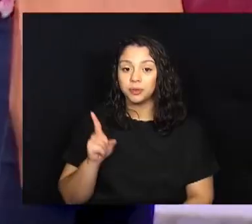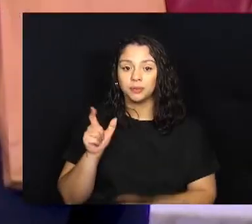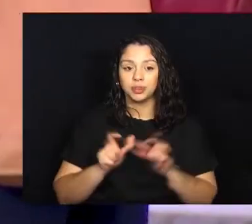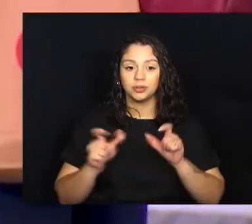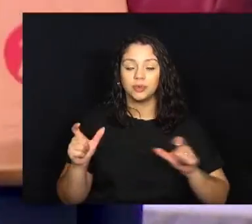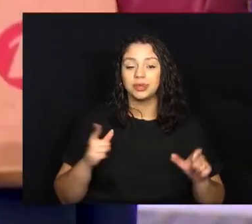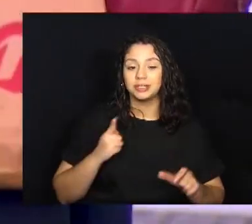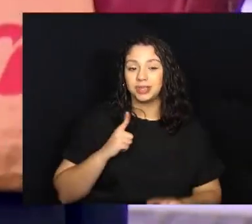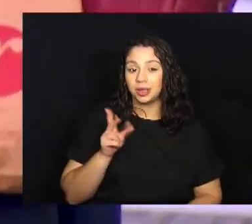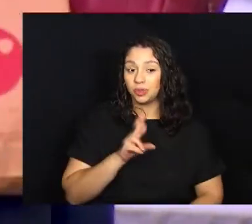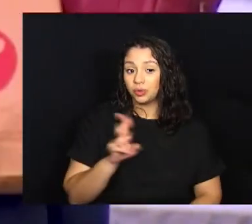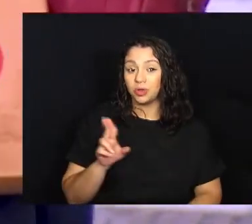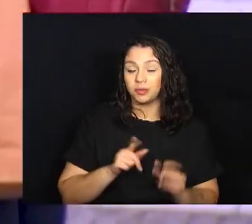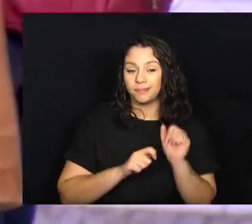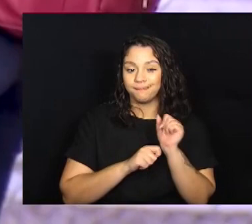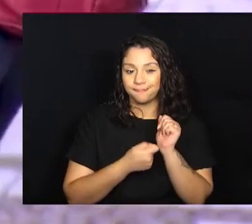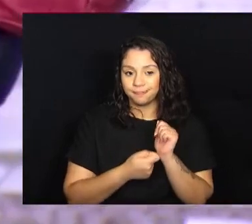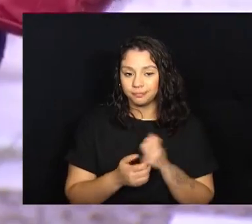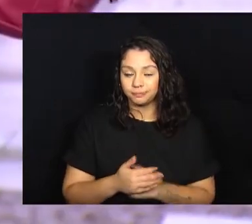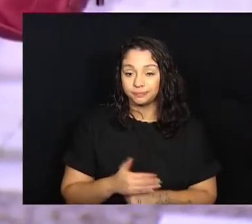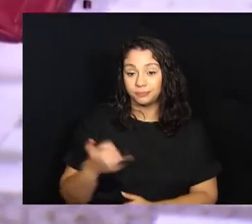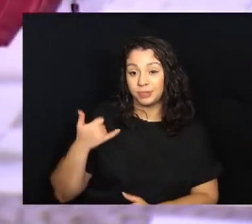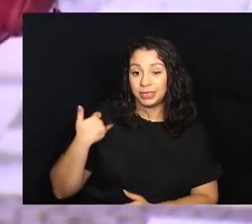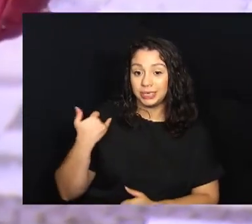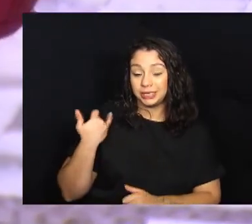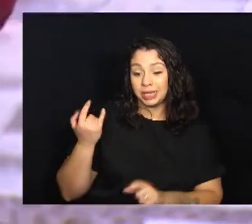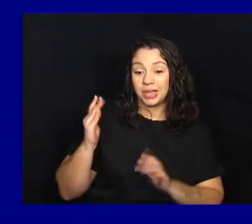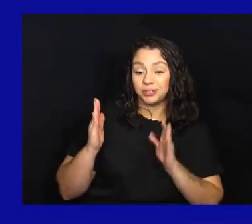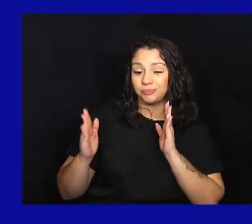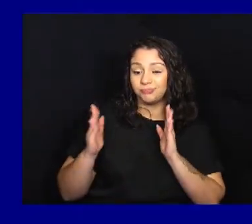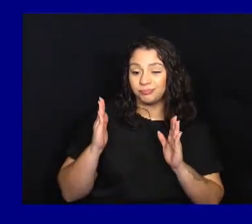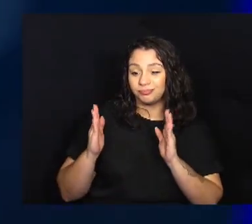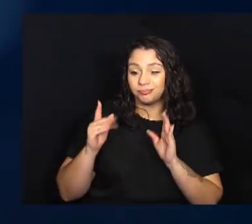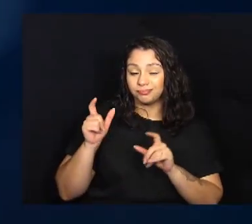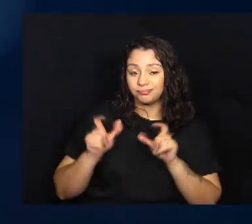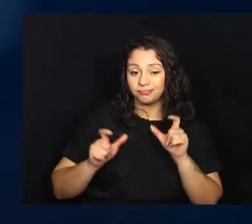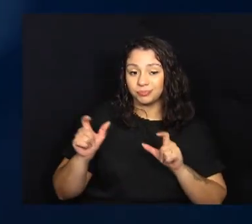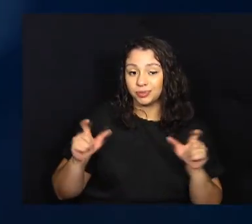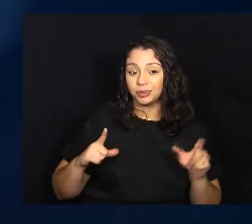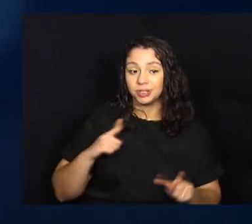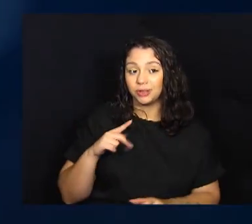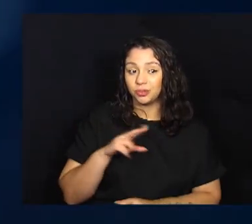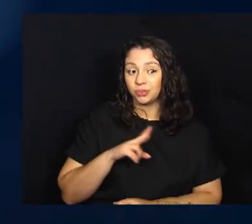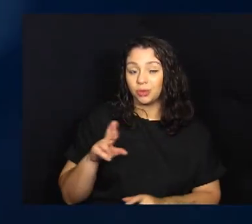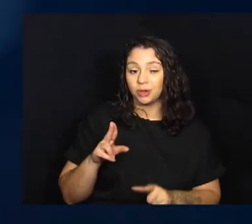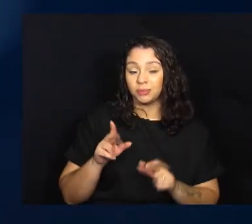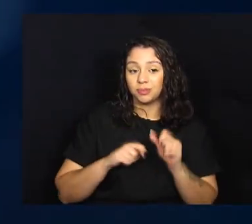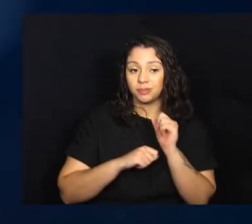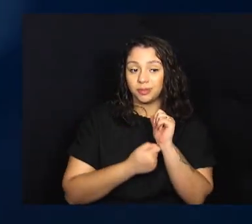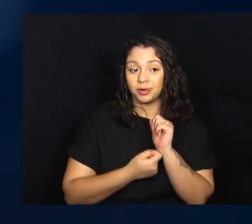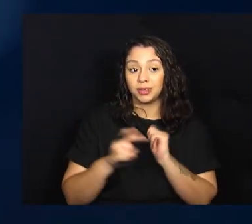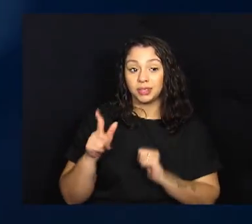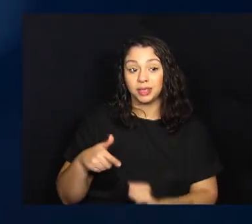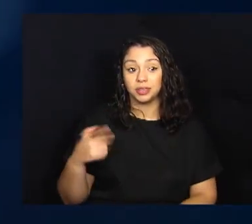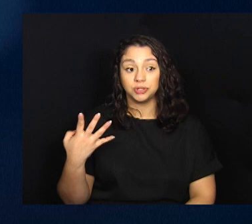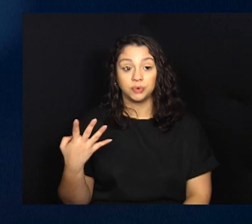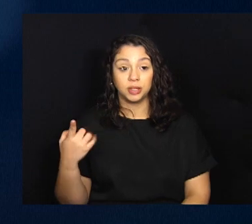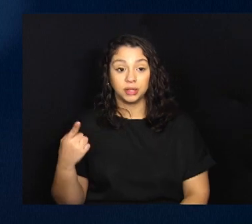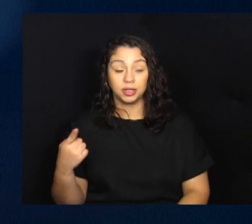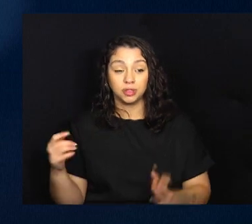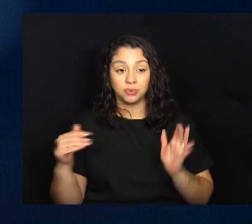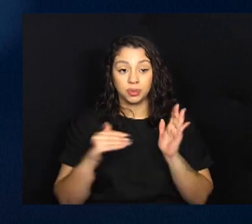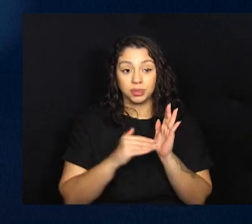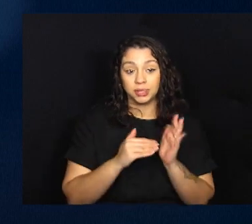restrito. As faixas etárias com as maiores fatias da população com nome restrito são de 41 a